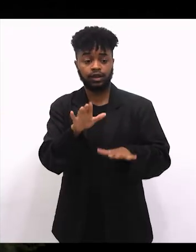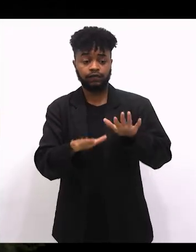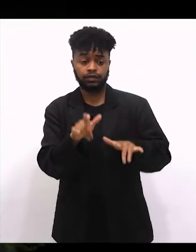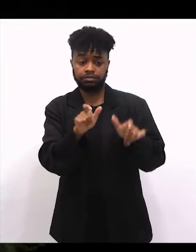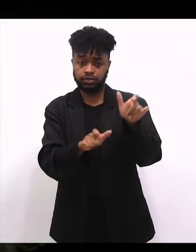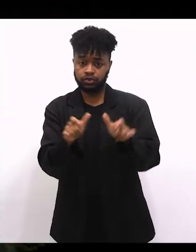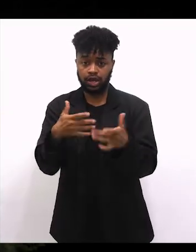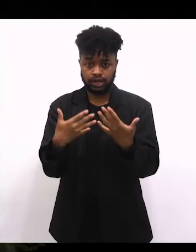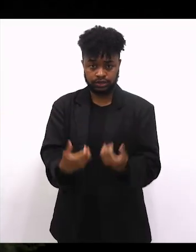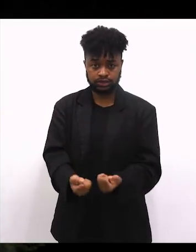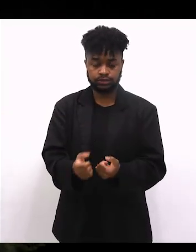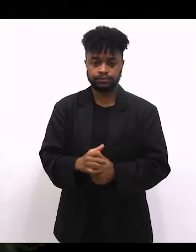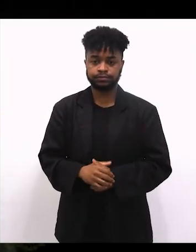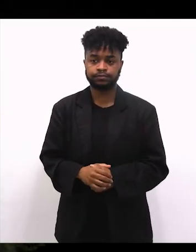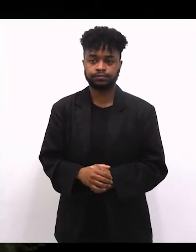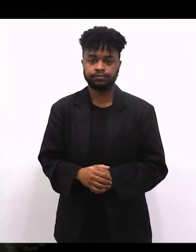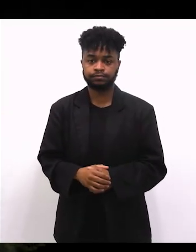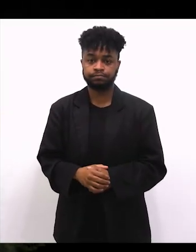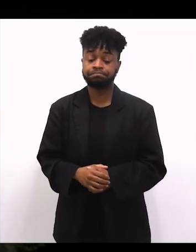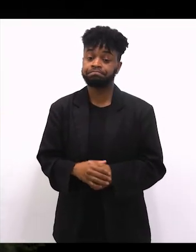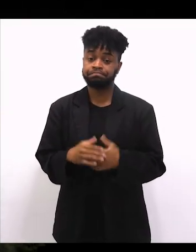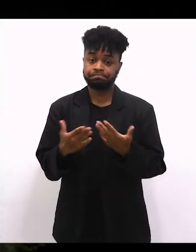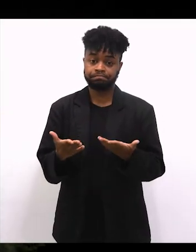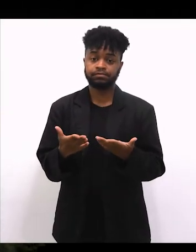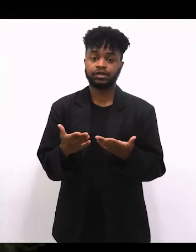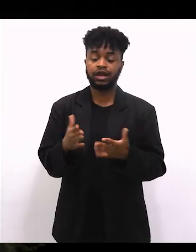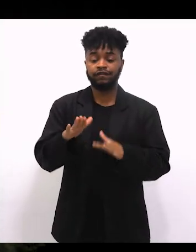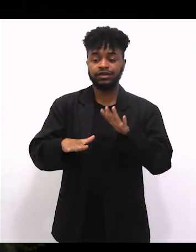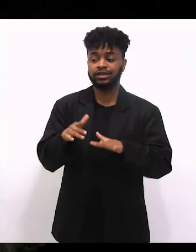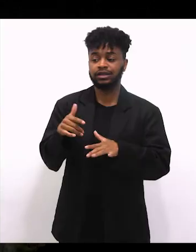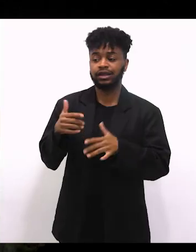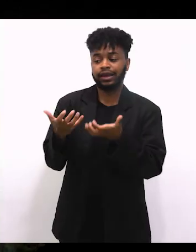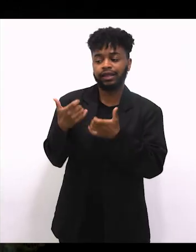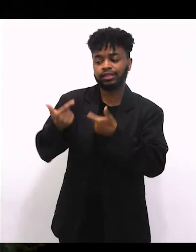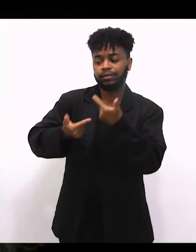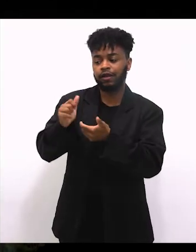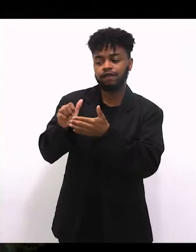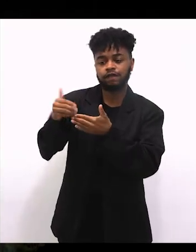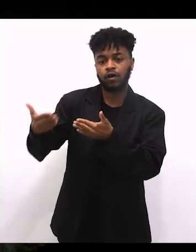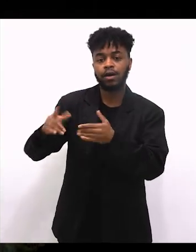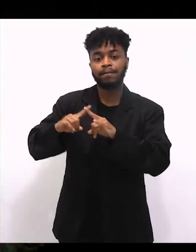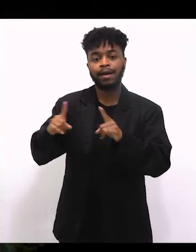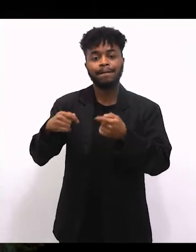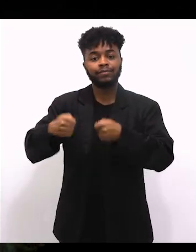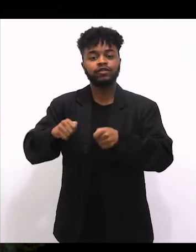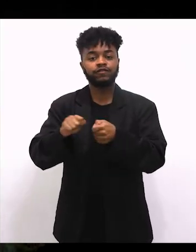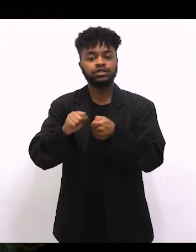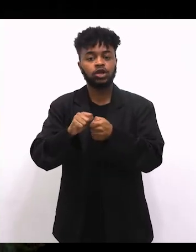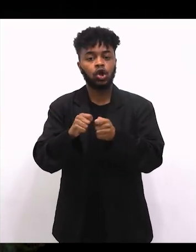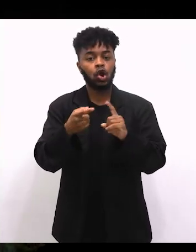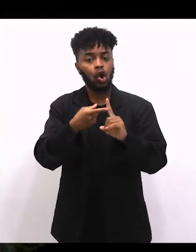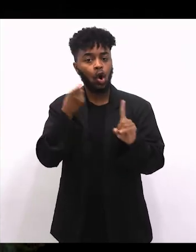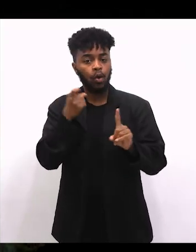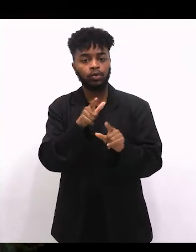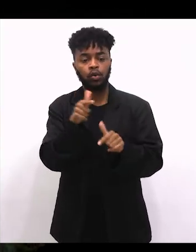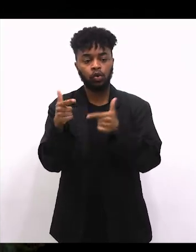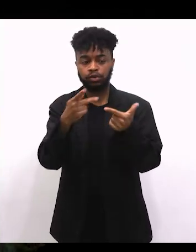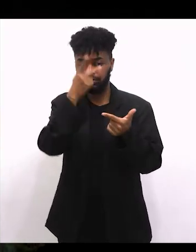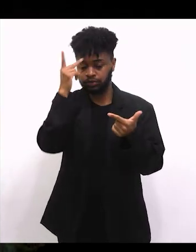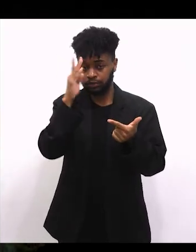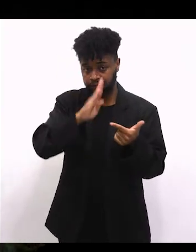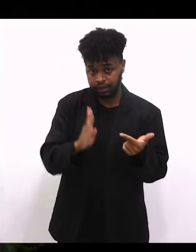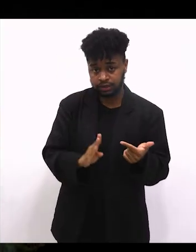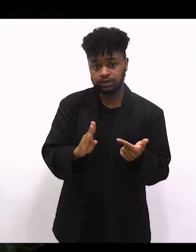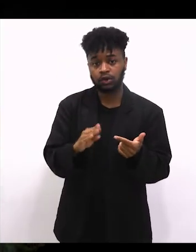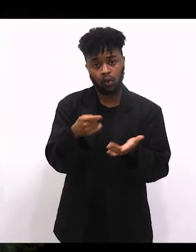muitas pessoas aceitando, e têm ido trabalhar fora e acabam chegando lá, tendo que aplicar golpes em outros brasileiros, né?